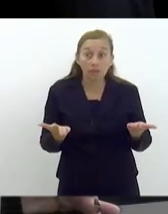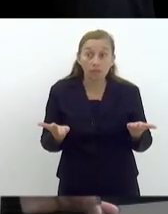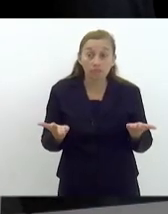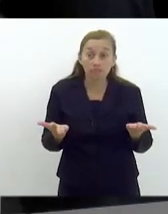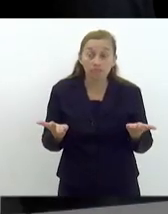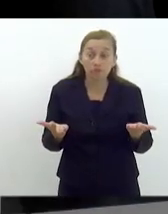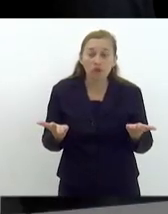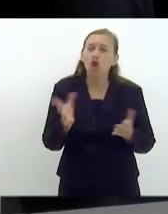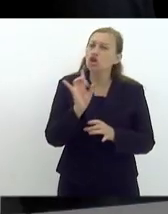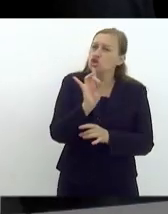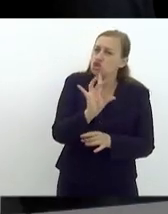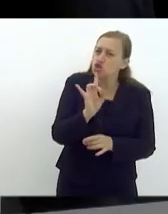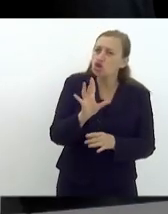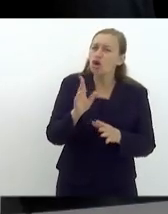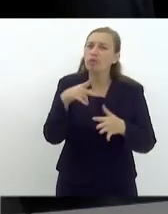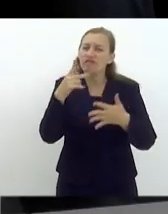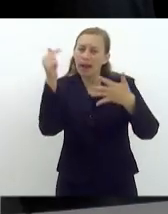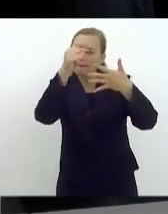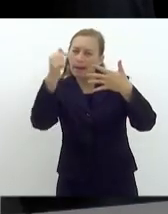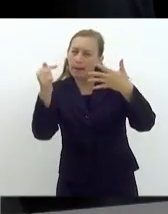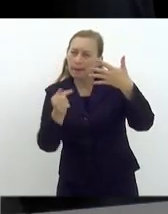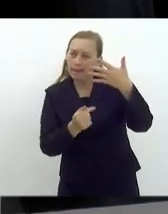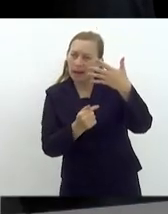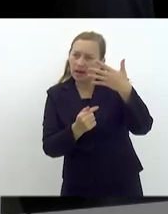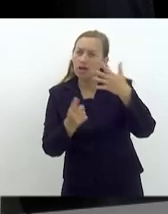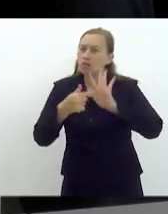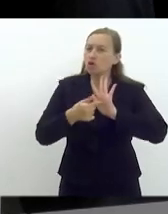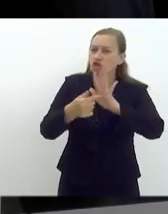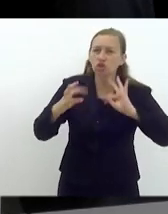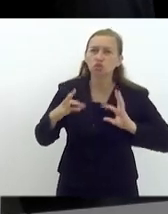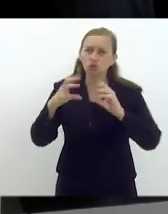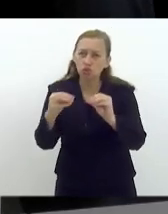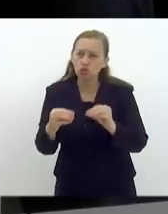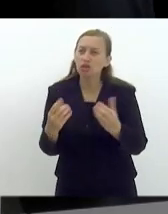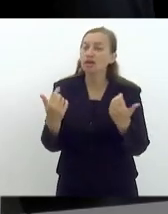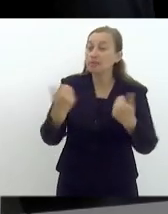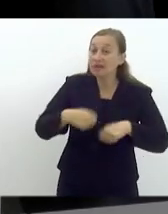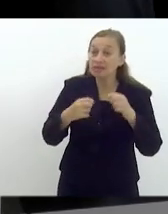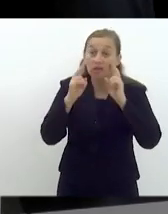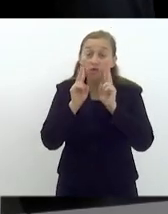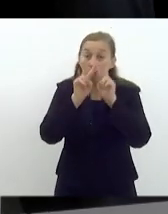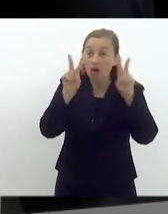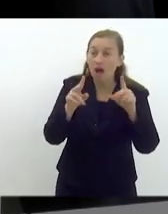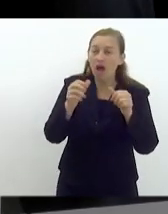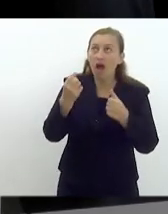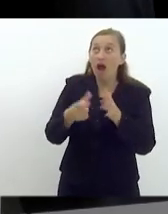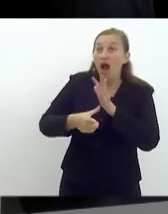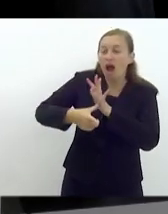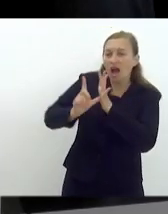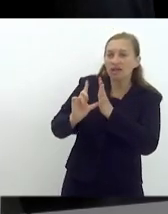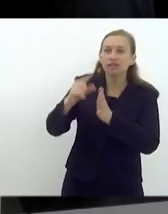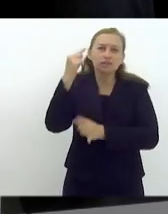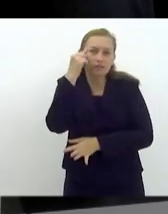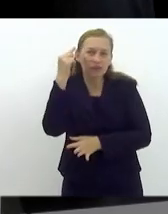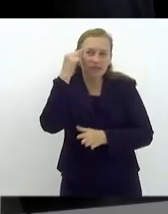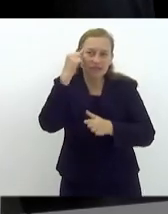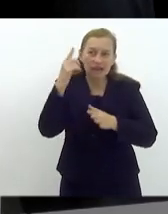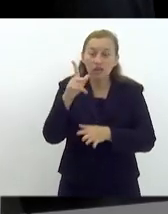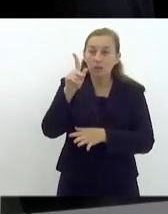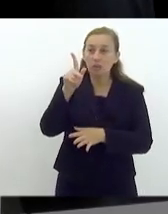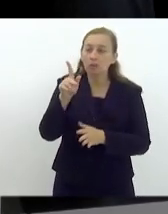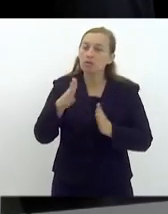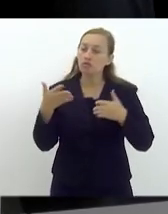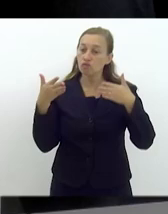só para ponderar todos os aspectos jogando luz aqui em todas os aspectos que a gente tem que olhar antes de pensar numa padronização então